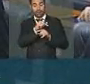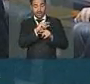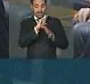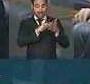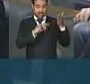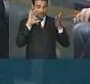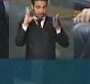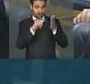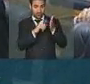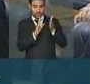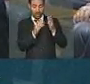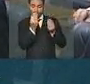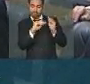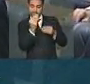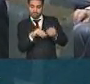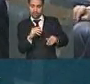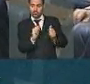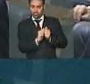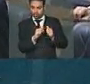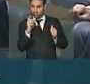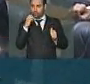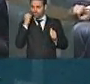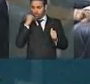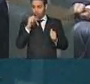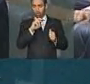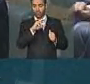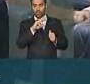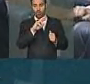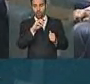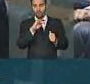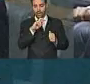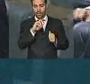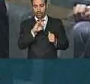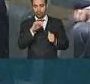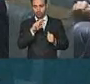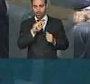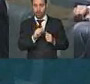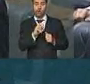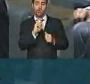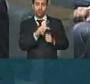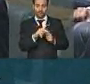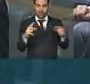relator o senador Romero Juca, atende a nossa